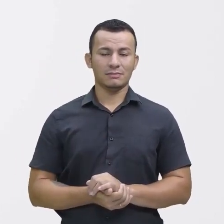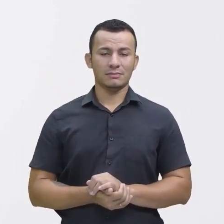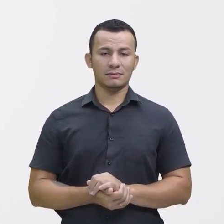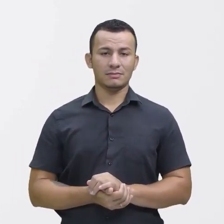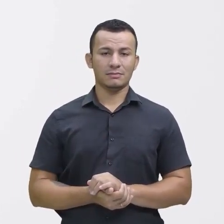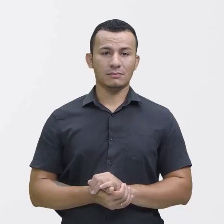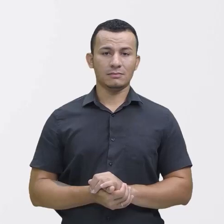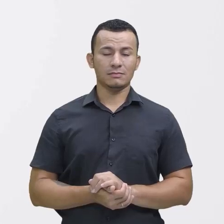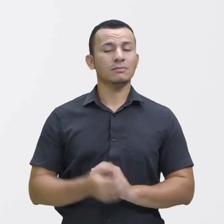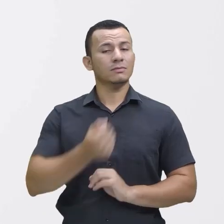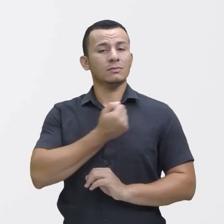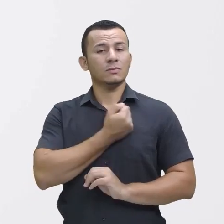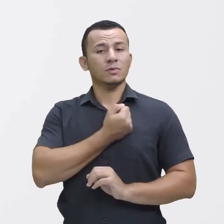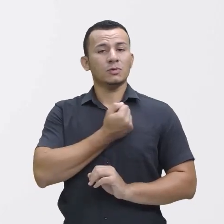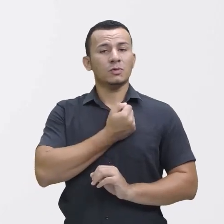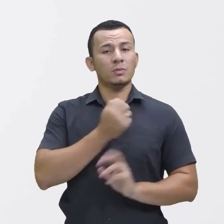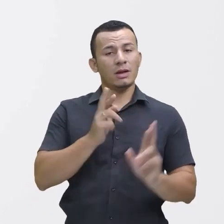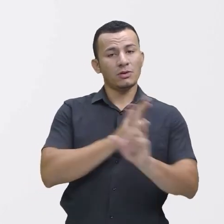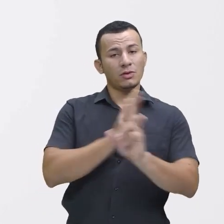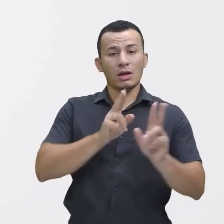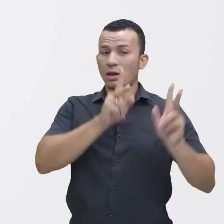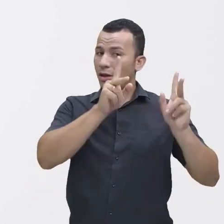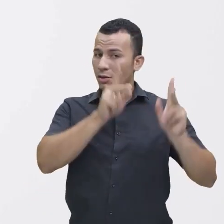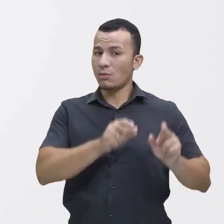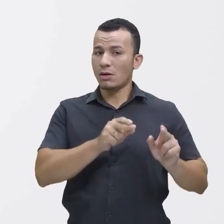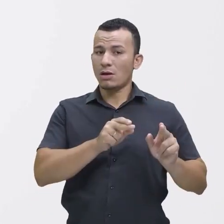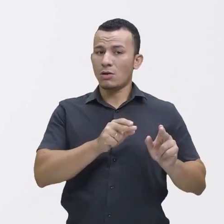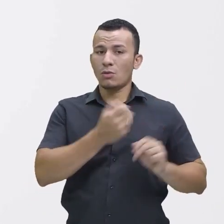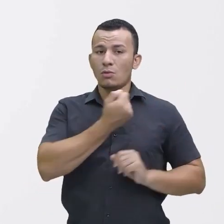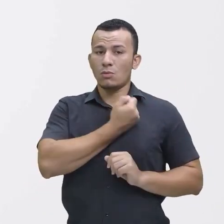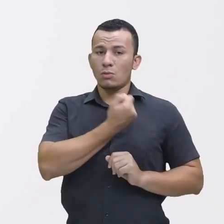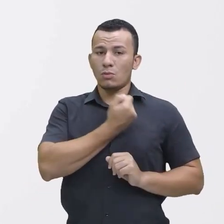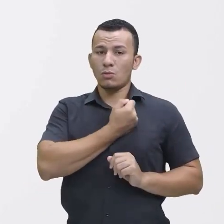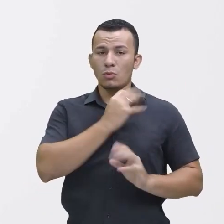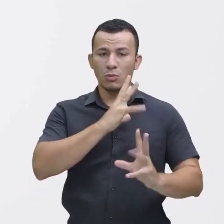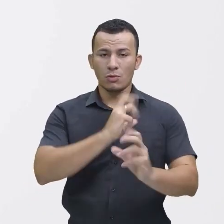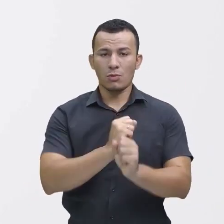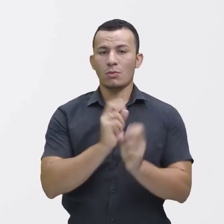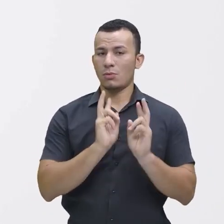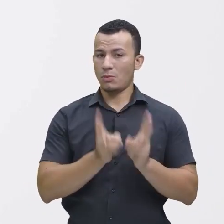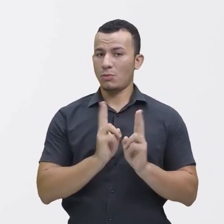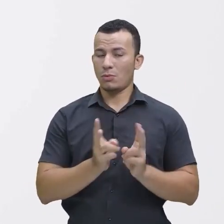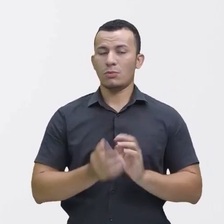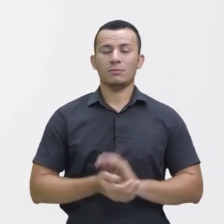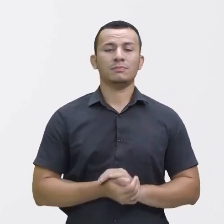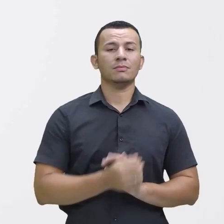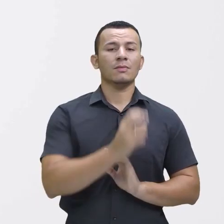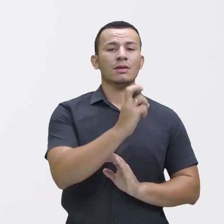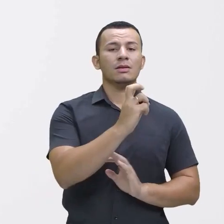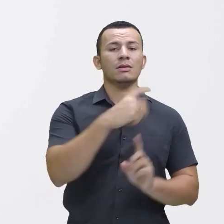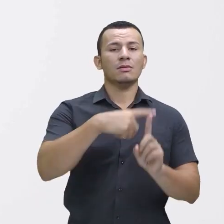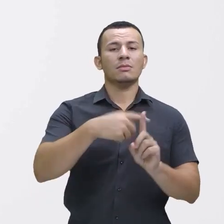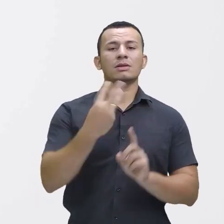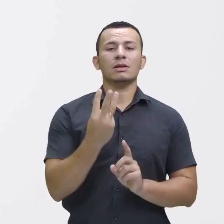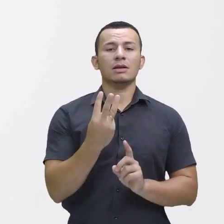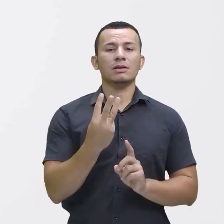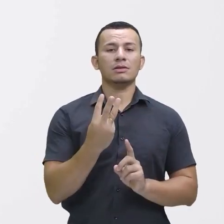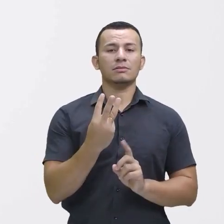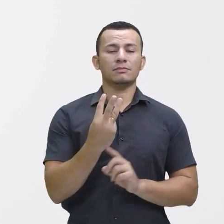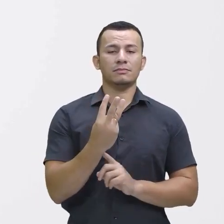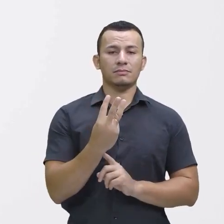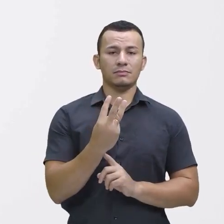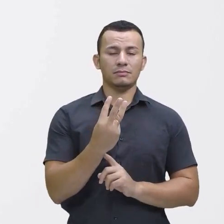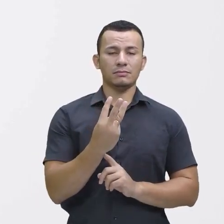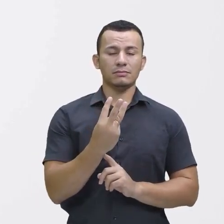Sentença com relação de igualdade. Vamos lá. Sentenças que apresentam o mesmo resultado. 5 mais 3. Aqui nós